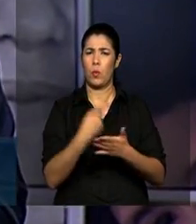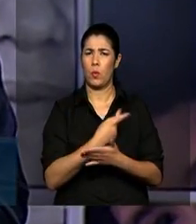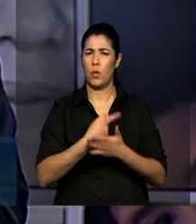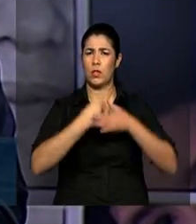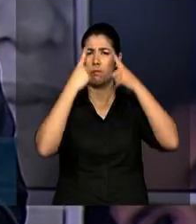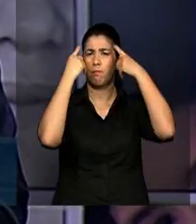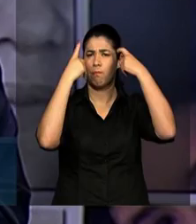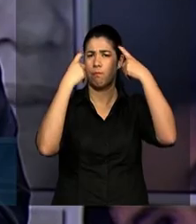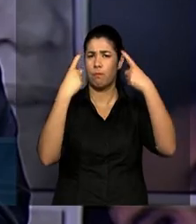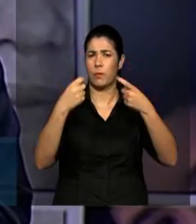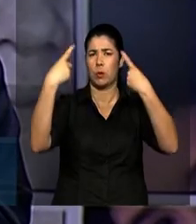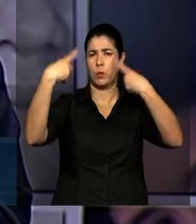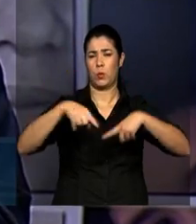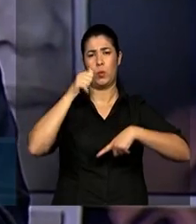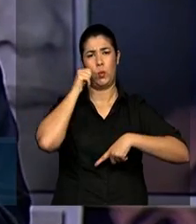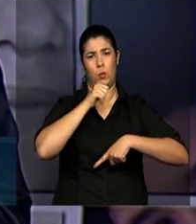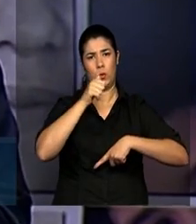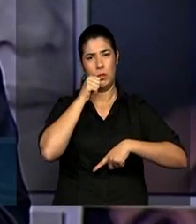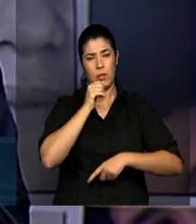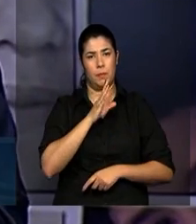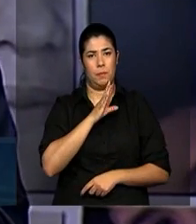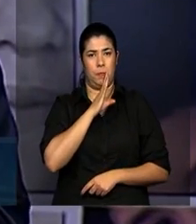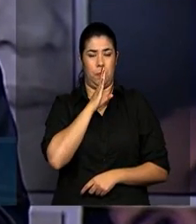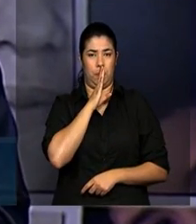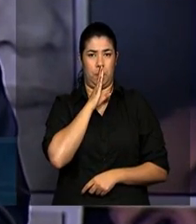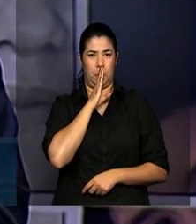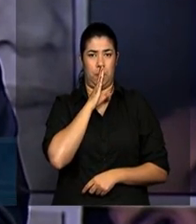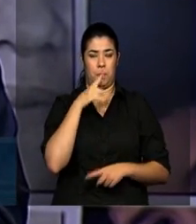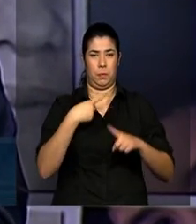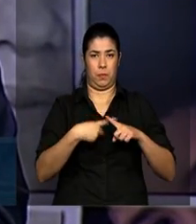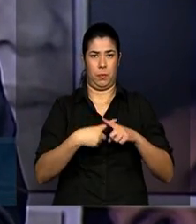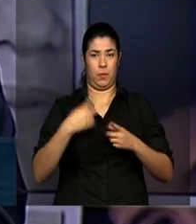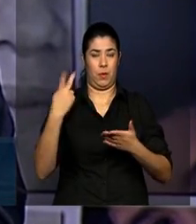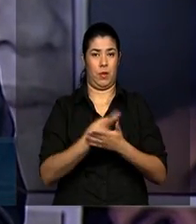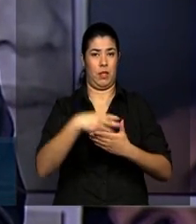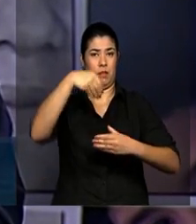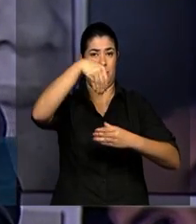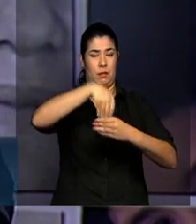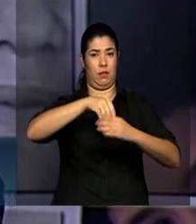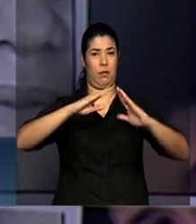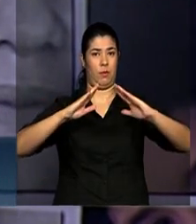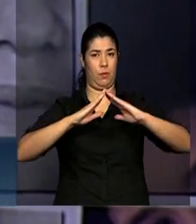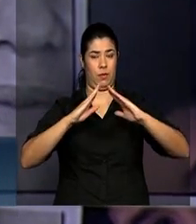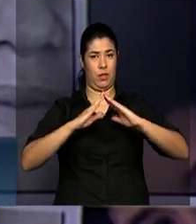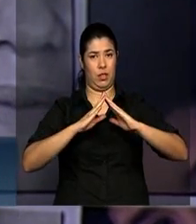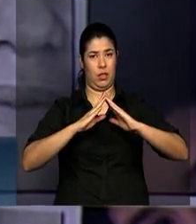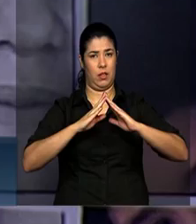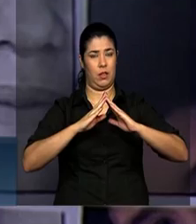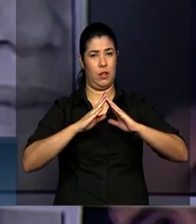se diz silenciosa, porque ela é dentro dos seus lares, que dirá